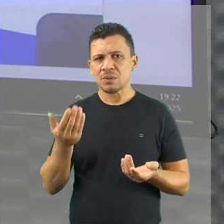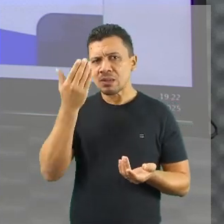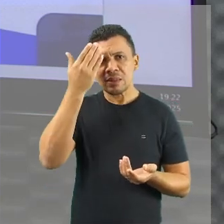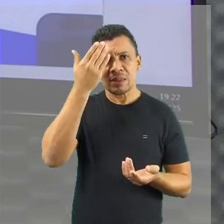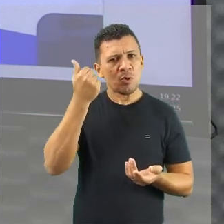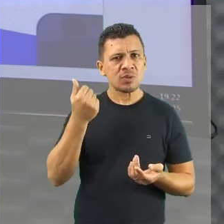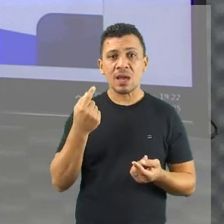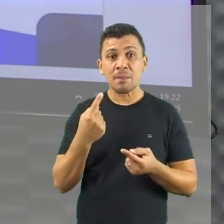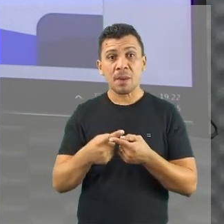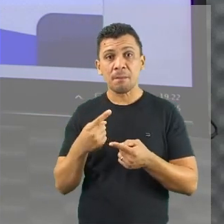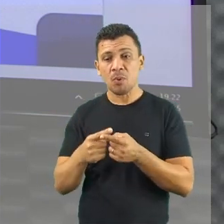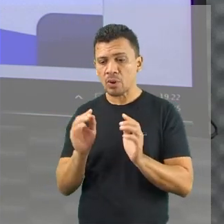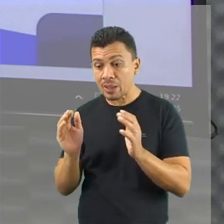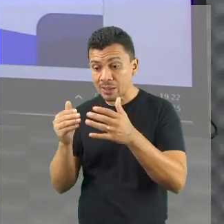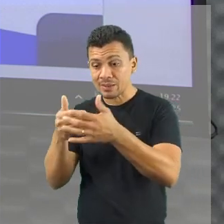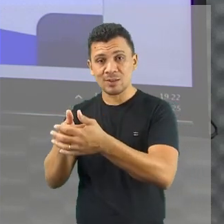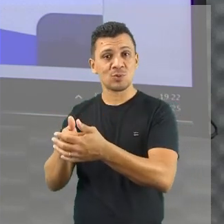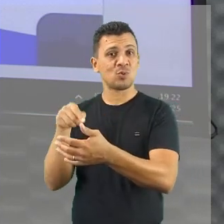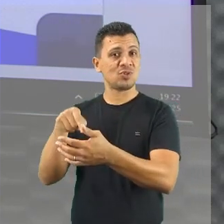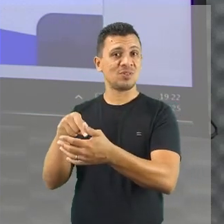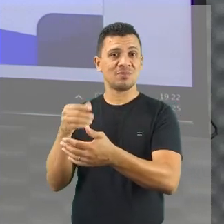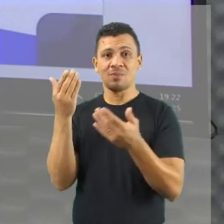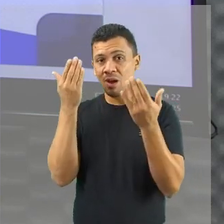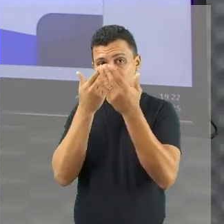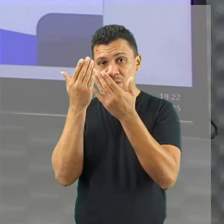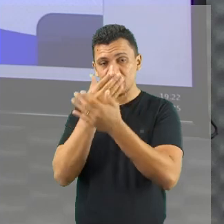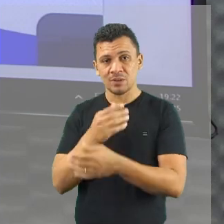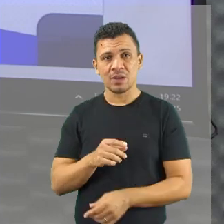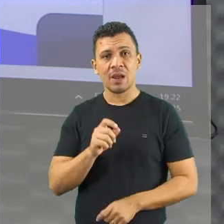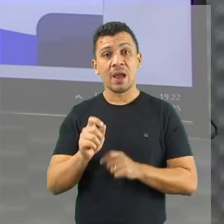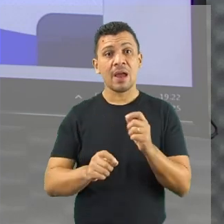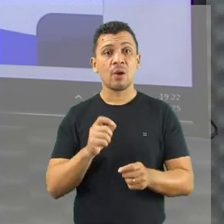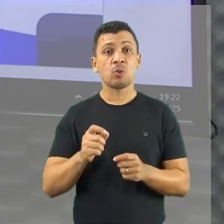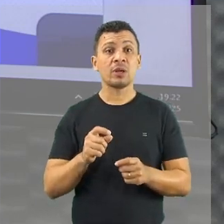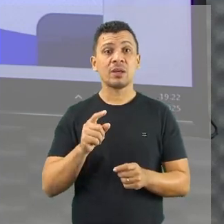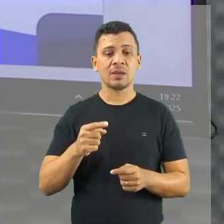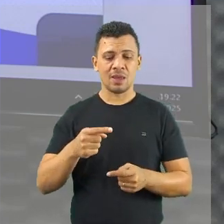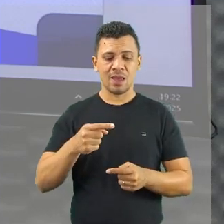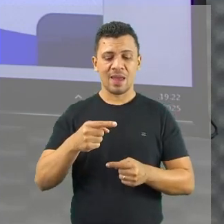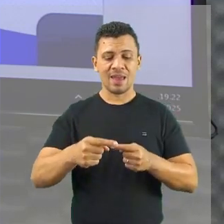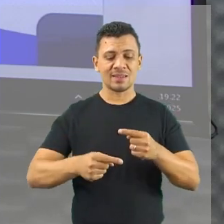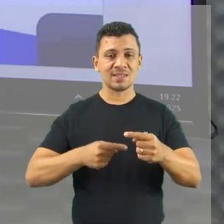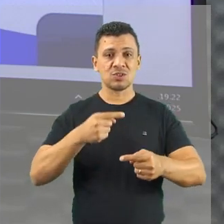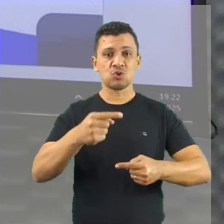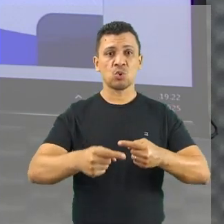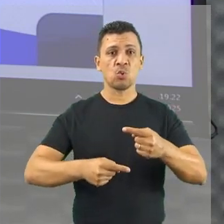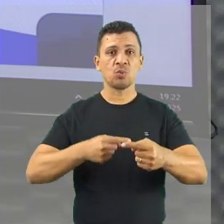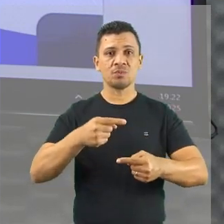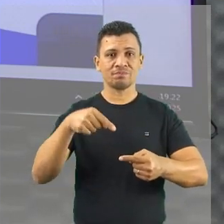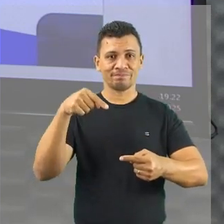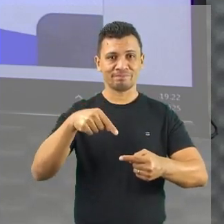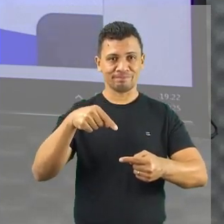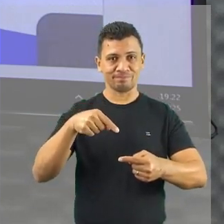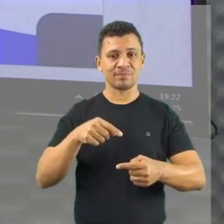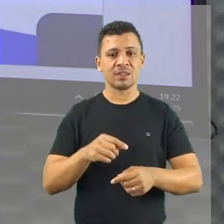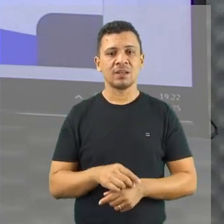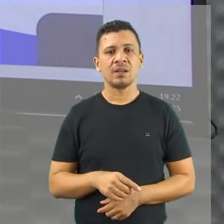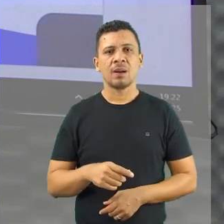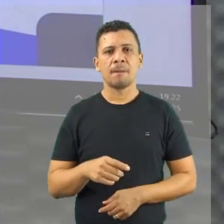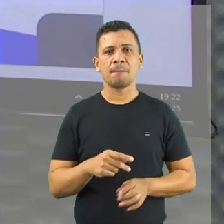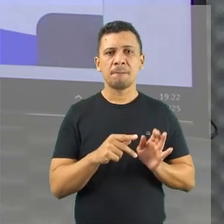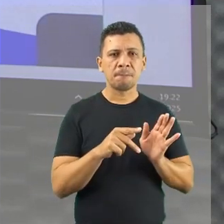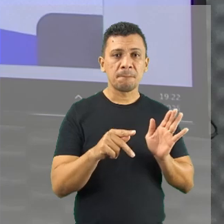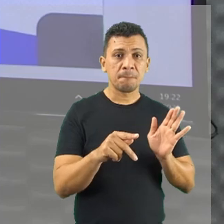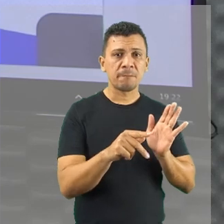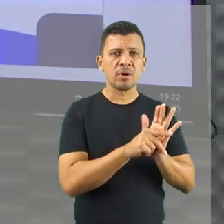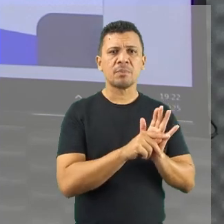Tem um monte de coisa na frente dele. É um negocinho chamado de resistor, tá? E nós temos o seguinte, ó. Qual é a propriedade